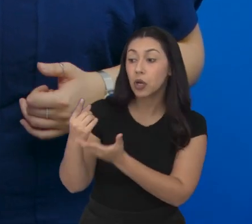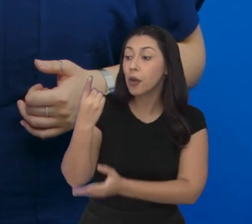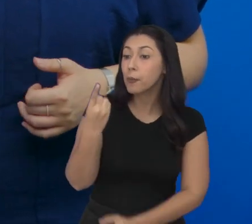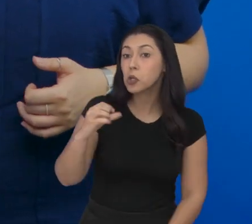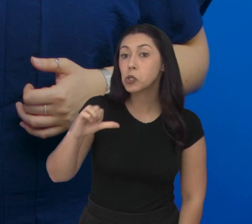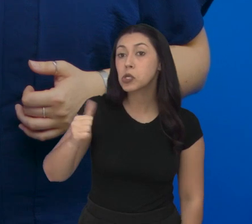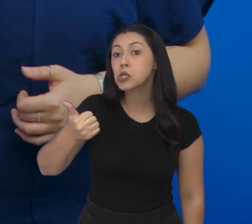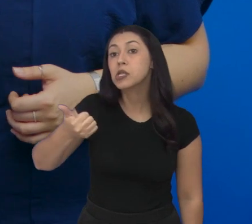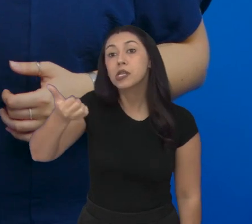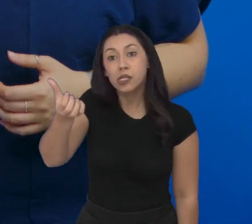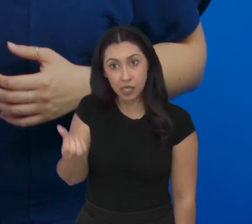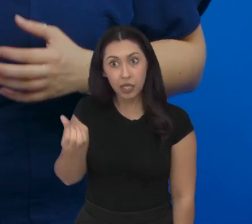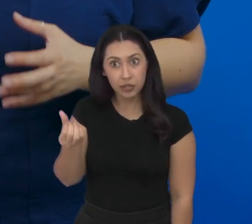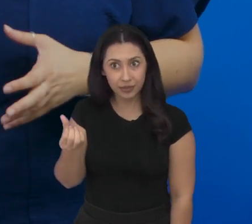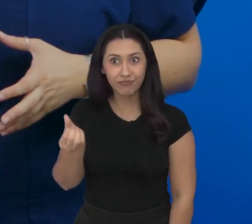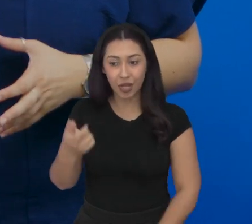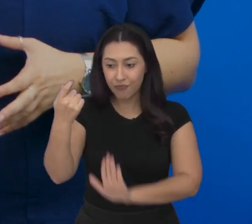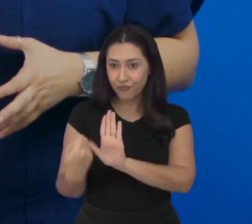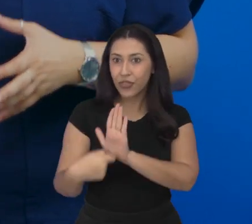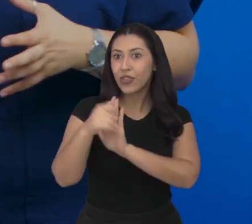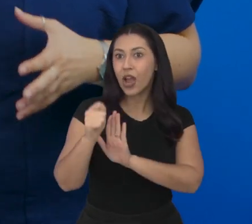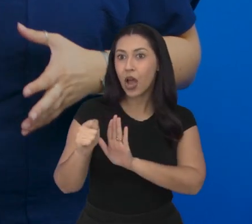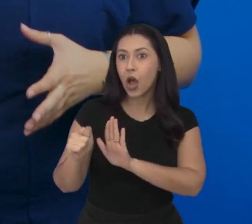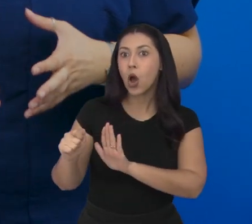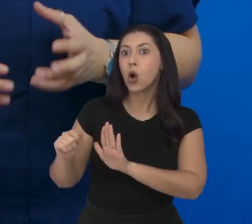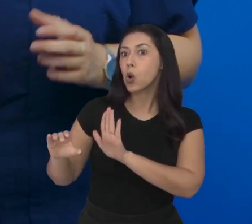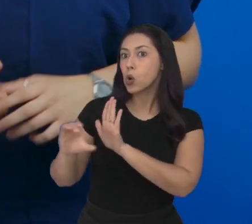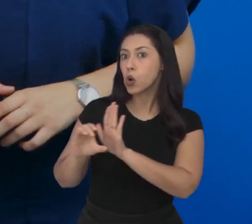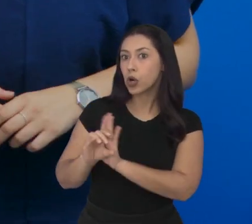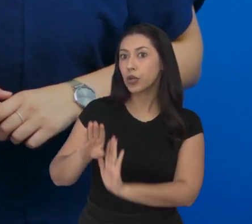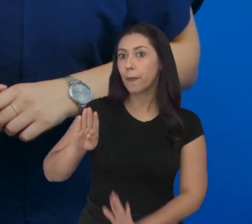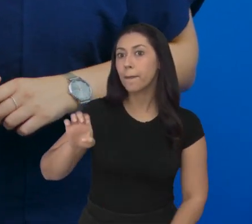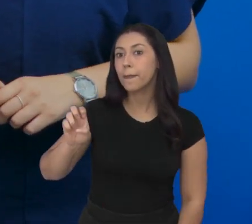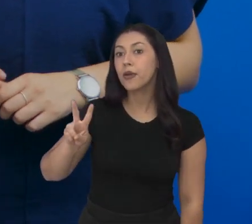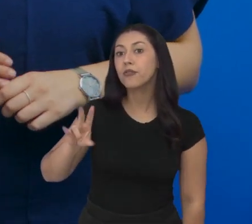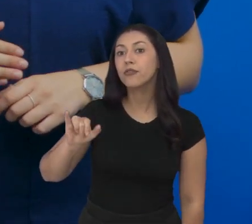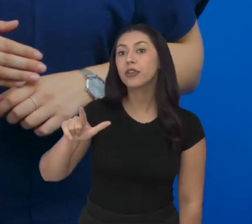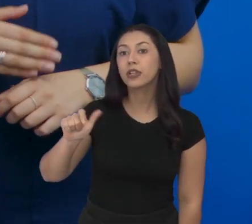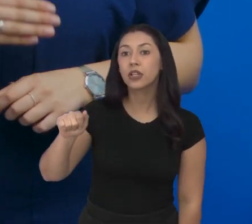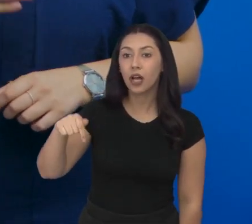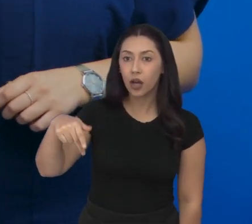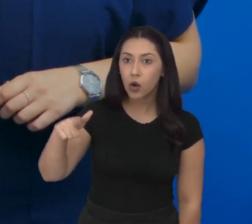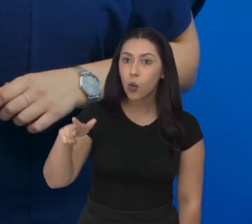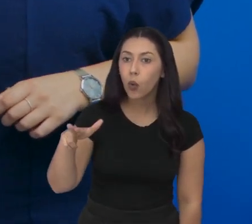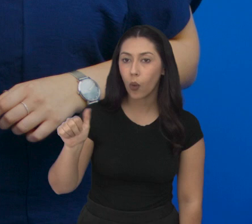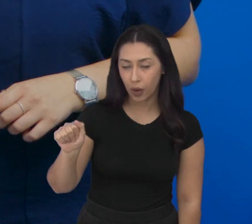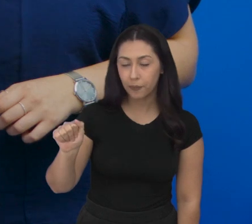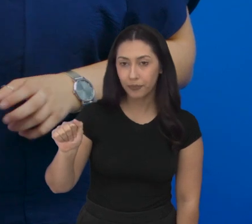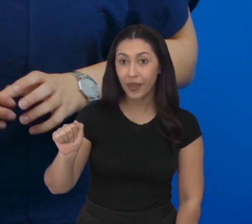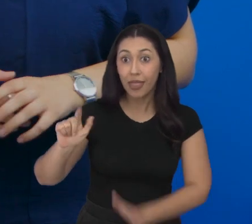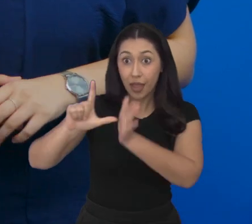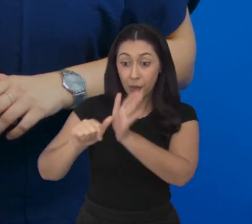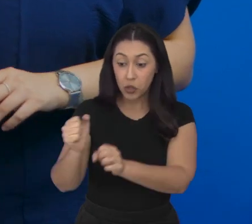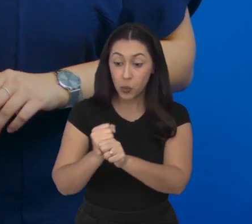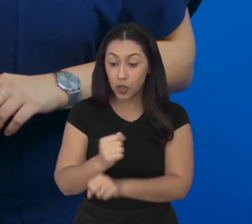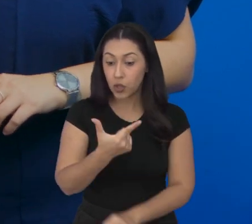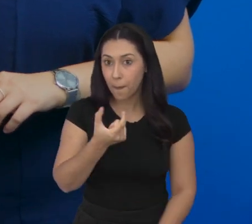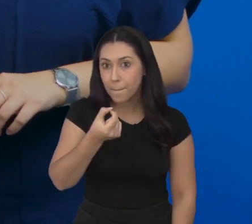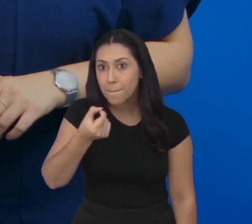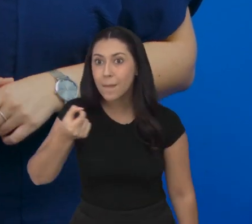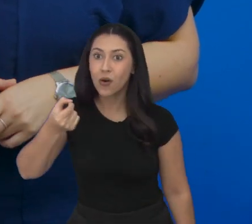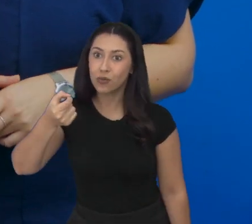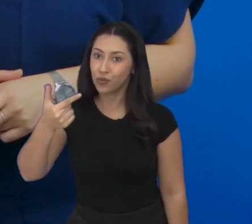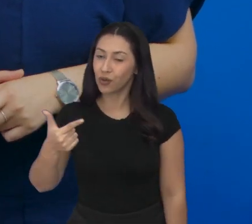em 1916, com a sanção do chamado Código Bevilacqua. Ele foi seguido até 2002, quando o atual Código Civil